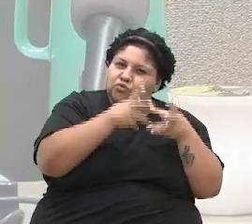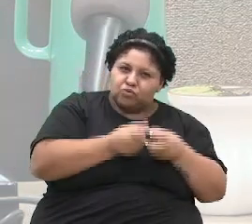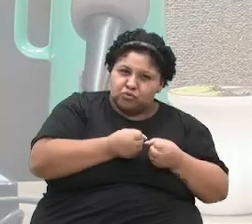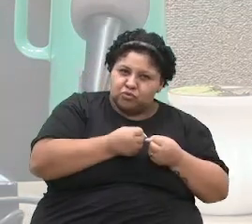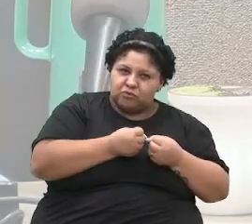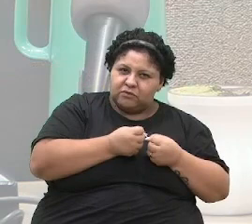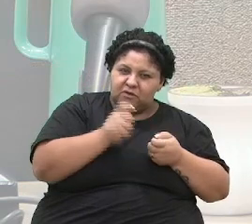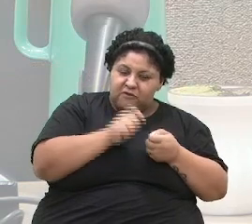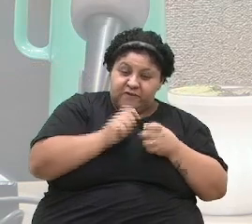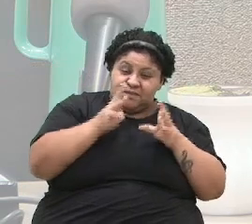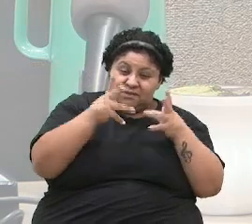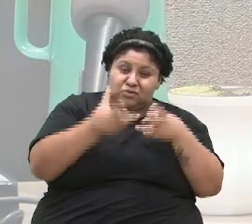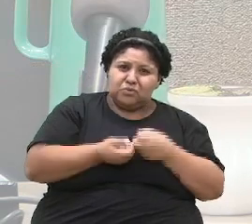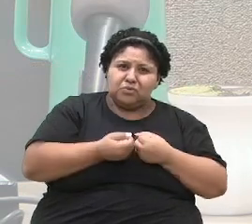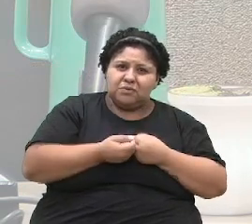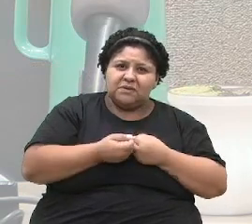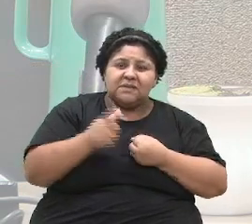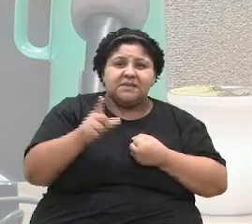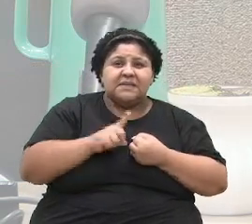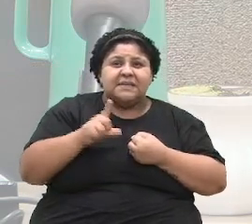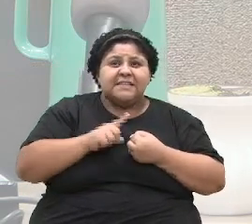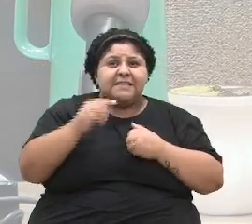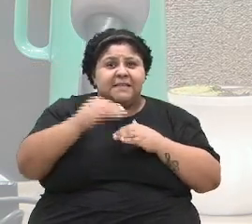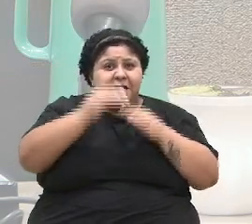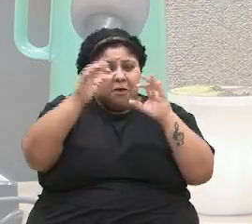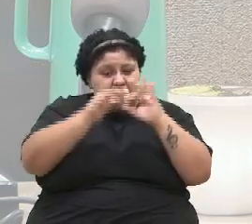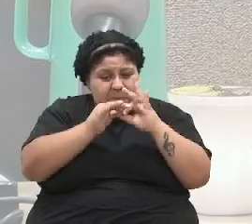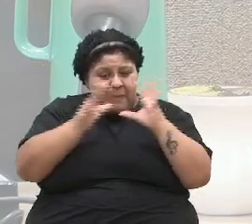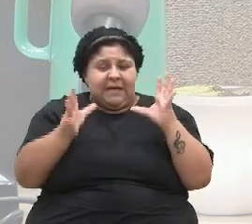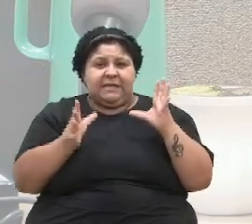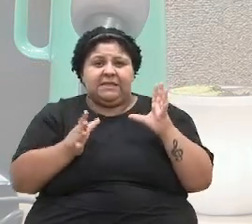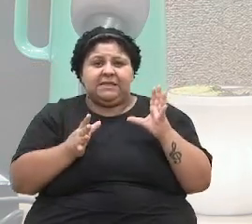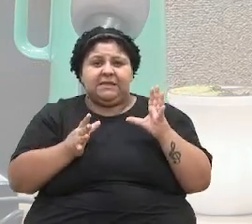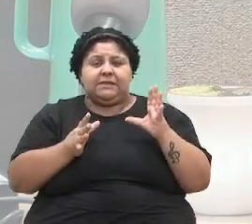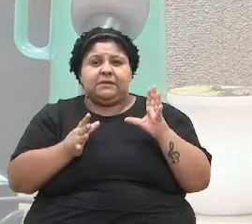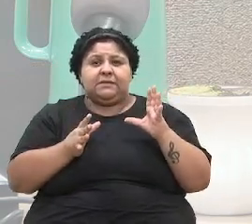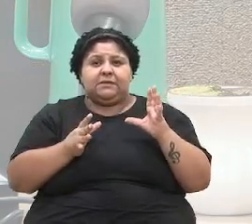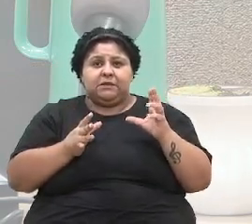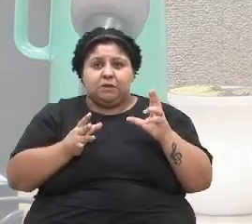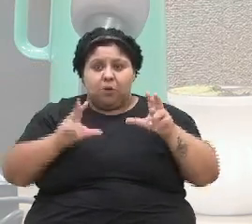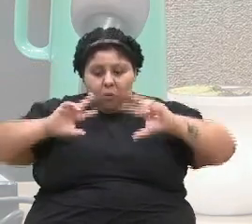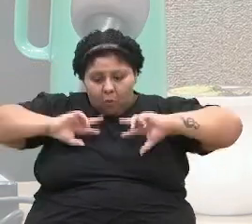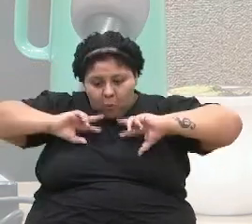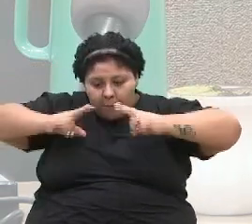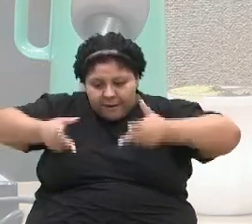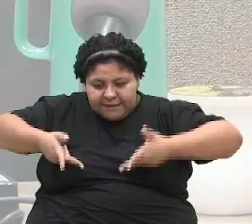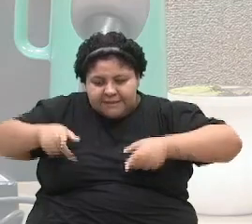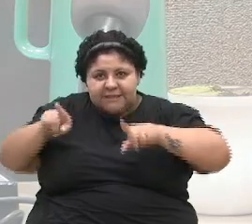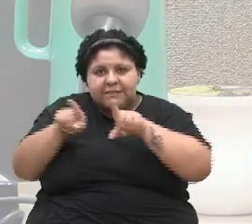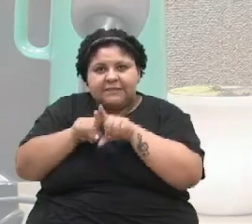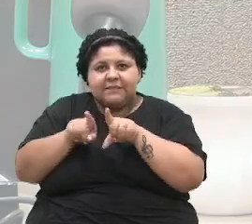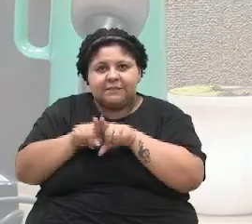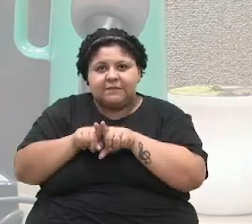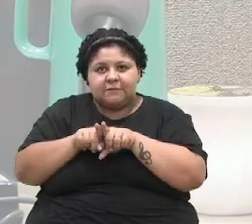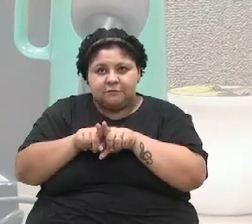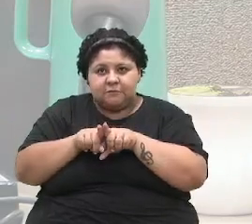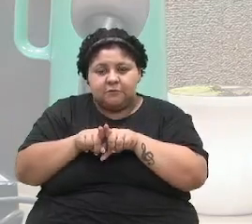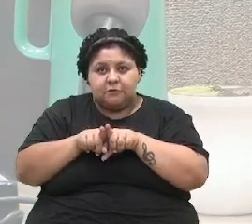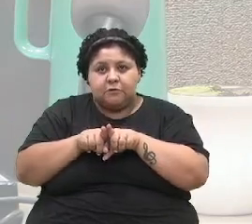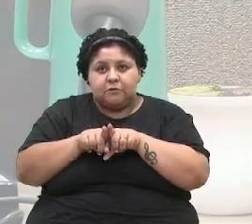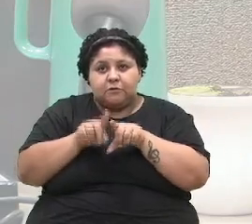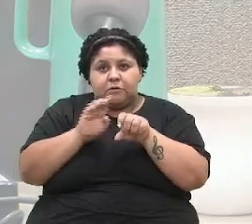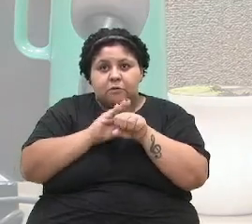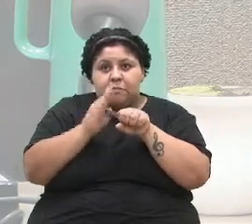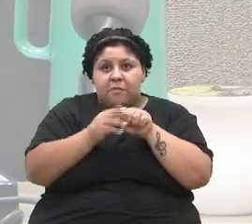si? Tem que ter mais liberdade, tem que ter mais humanidade. O Risso, vou falar do Risso, nós